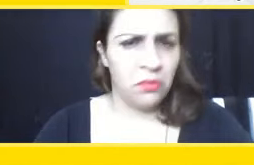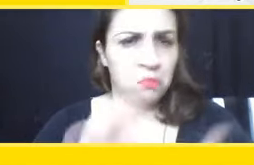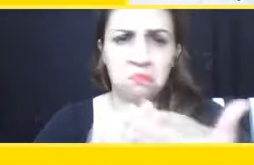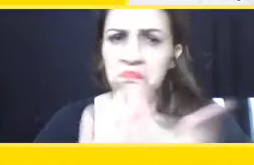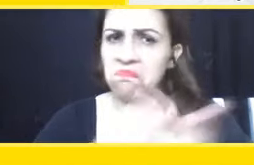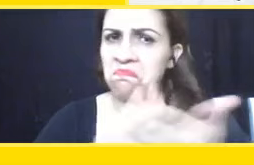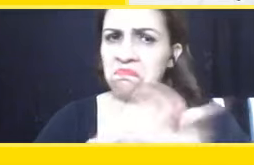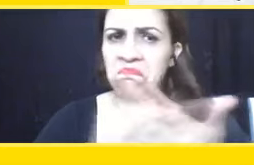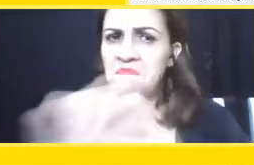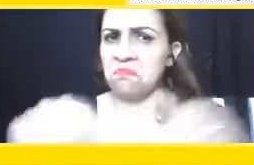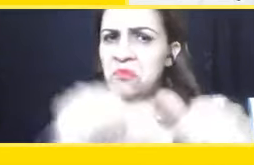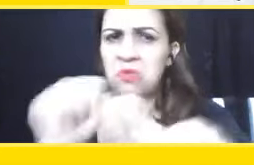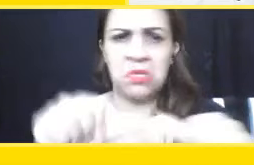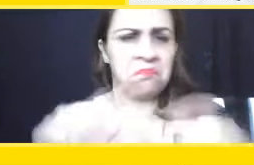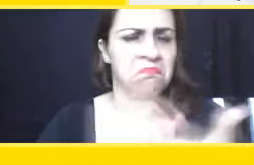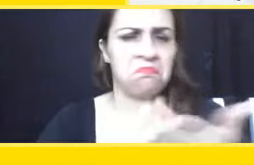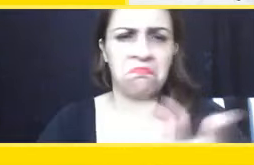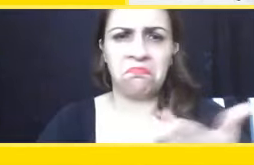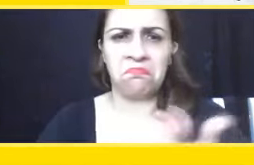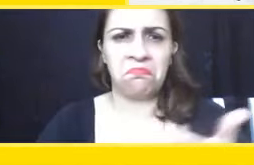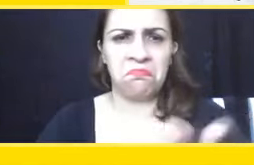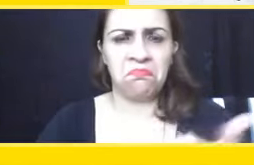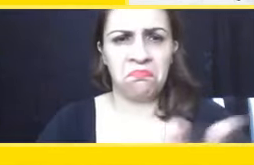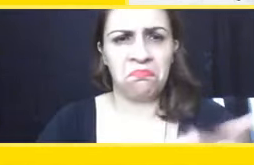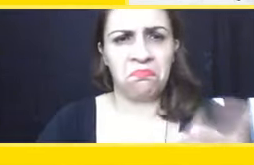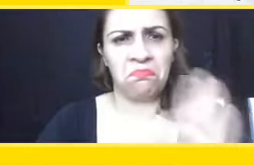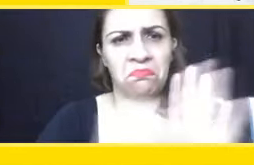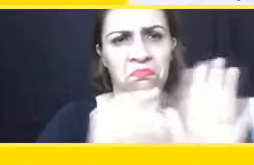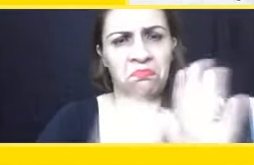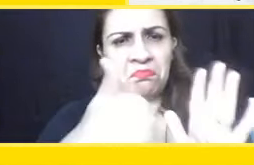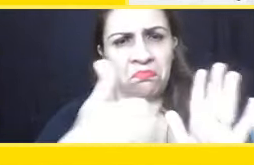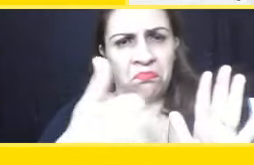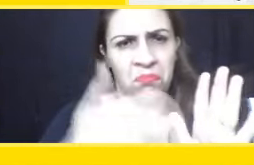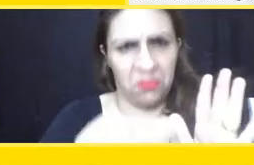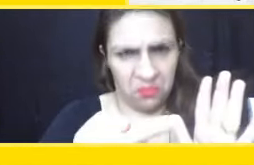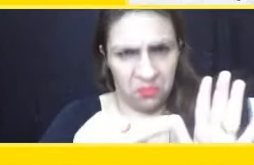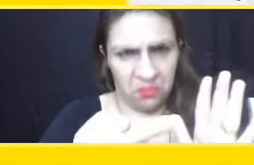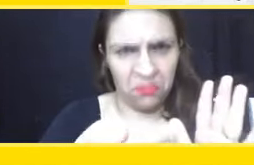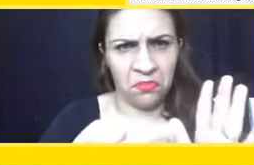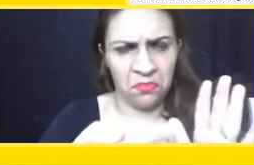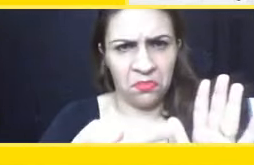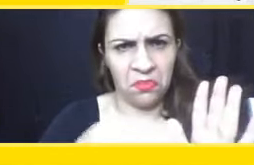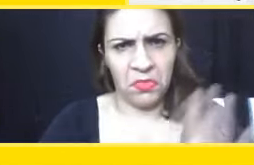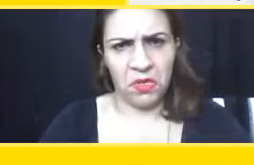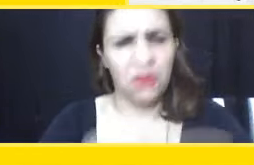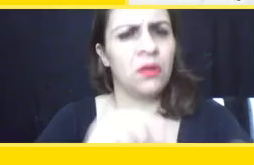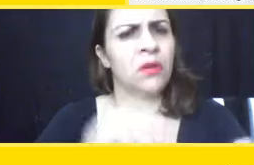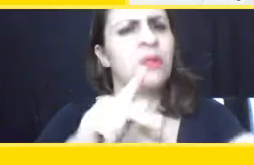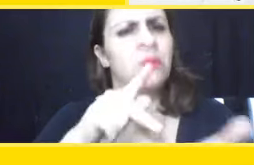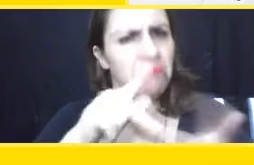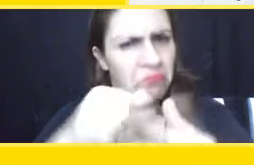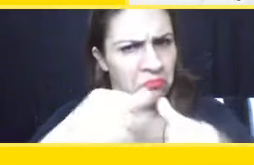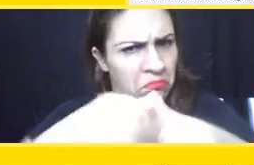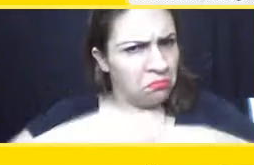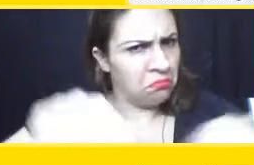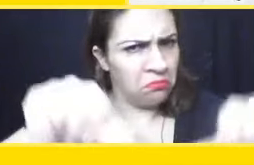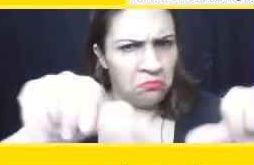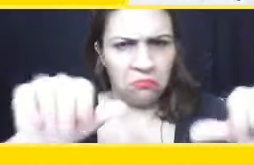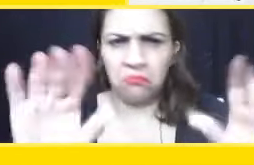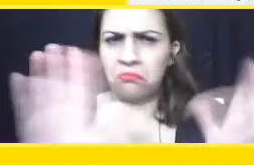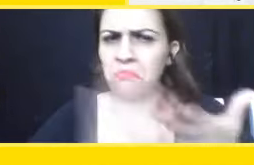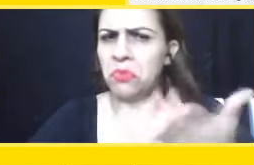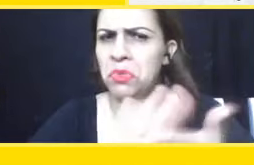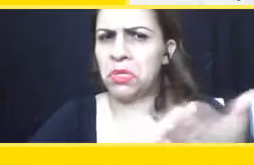plano de benefícios previsto no artigo 17 da Lei Complementar 769 foi mantido. Não mudou nada em relação a